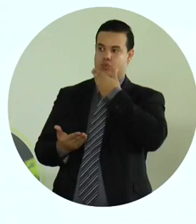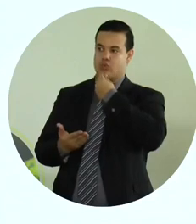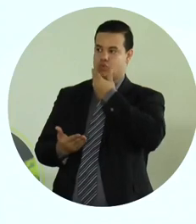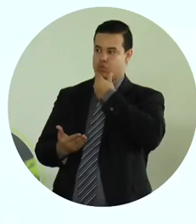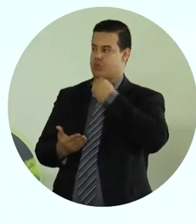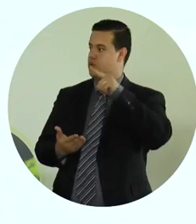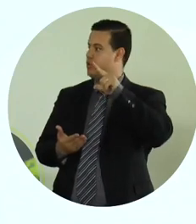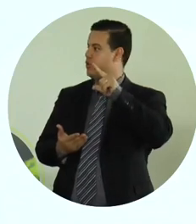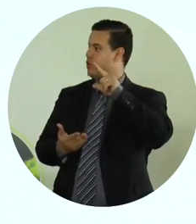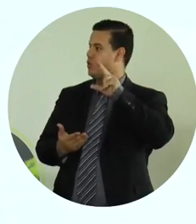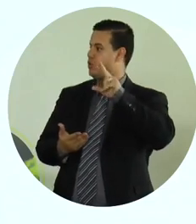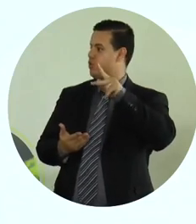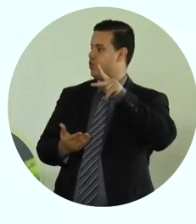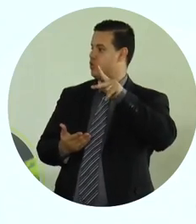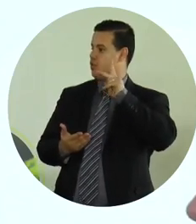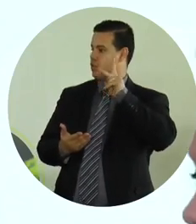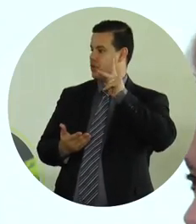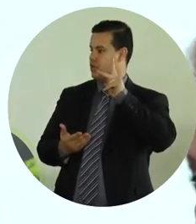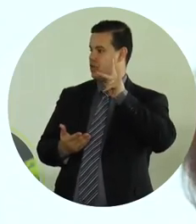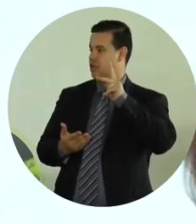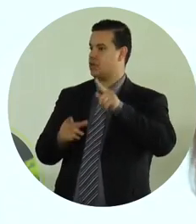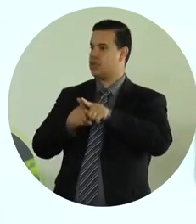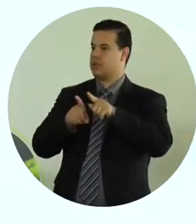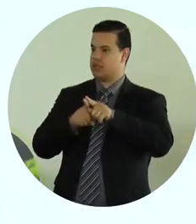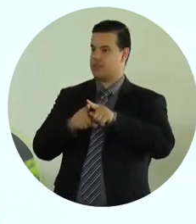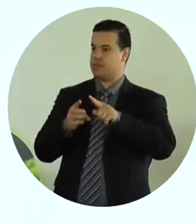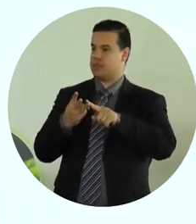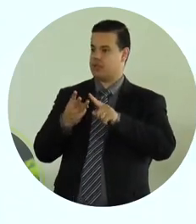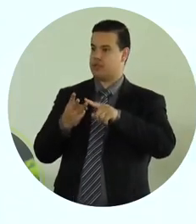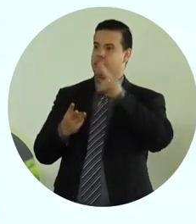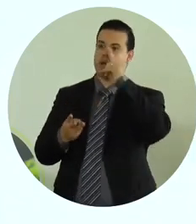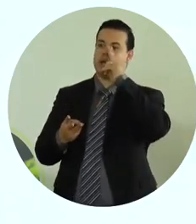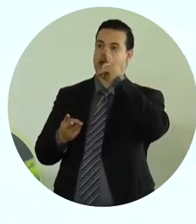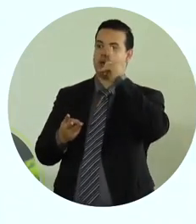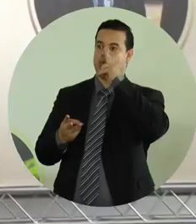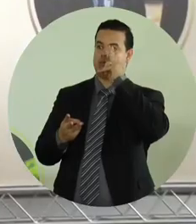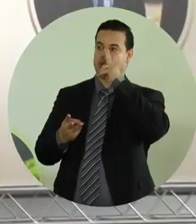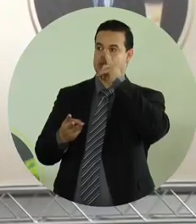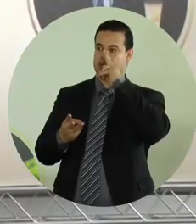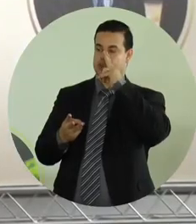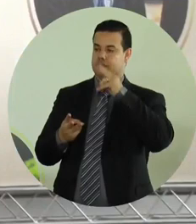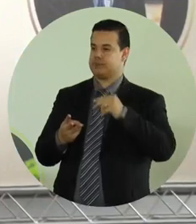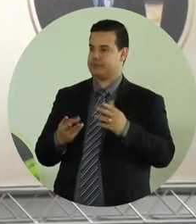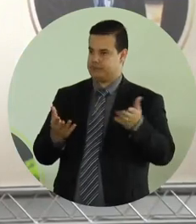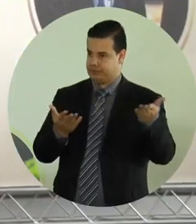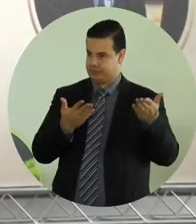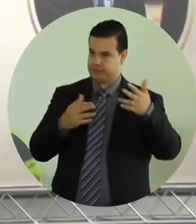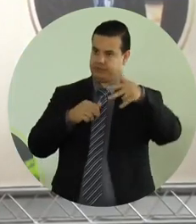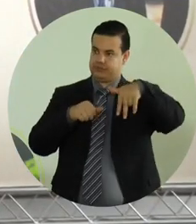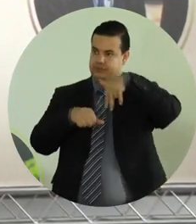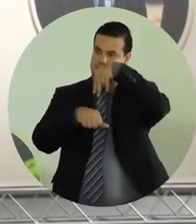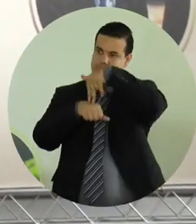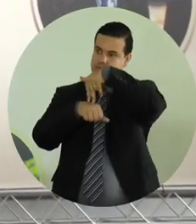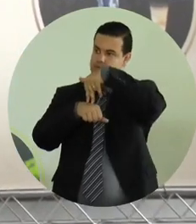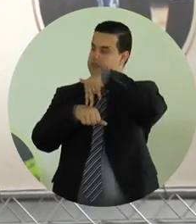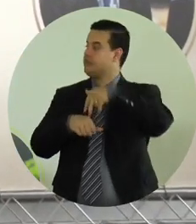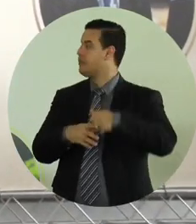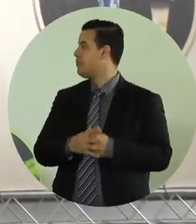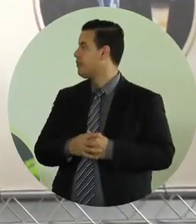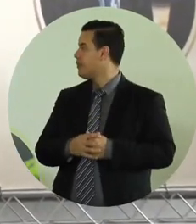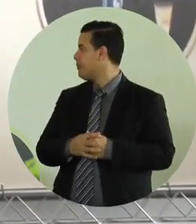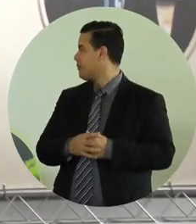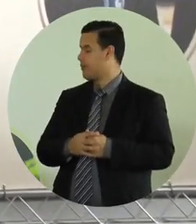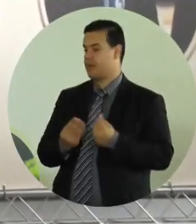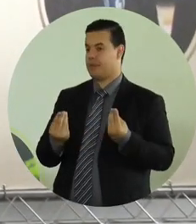Luque e a senhora Marinalva, por gentileza, que venham ao palco para